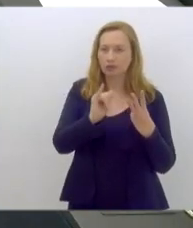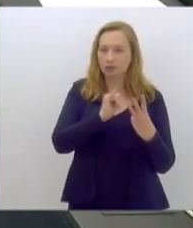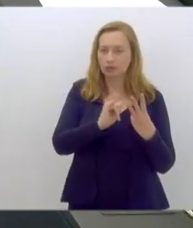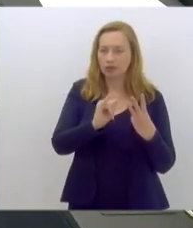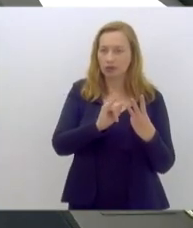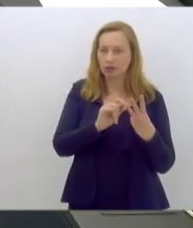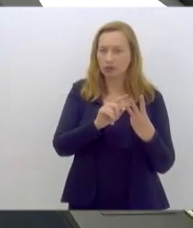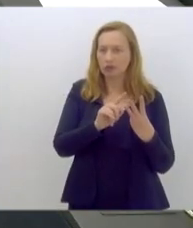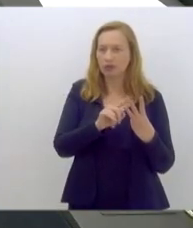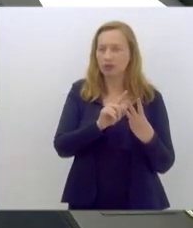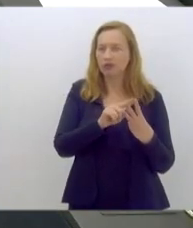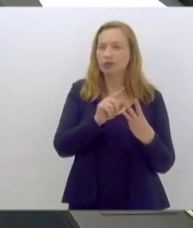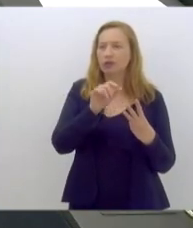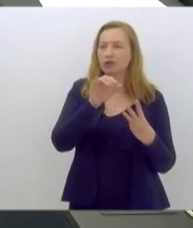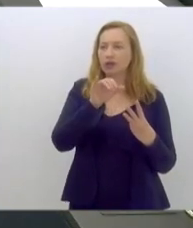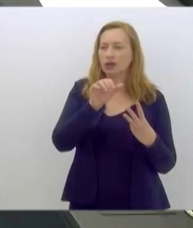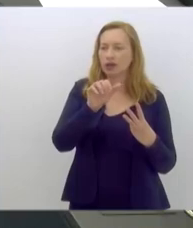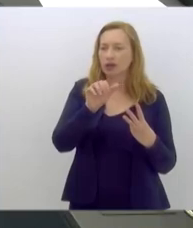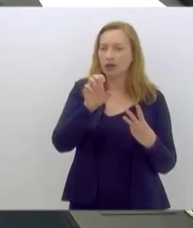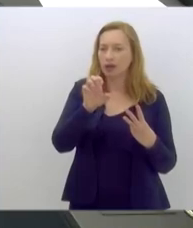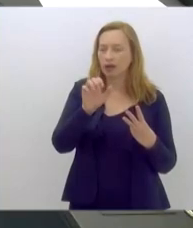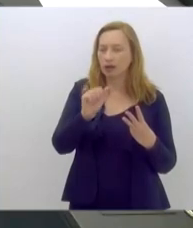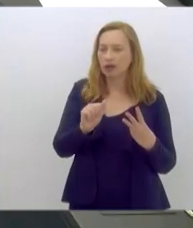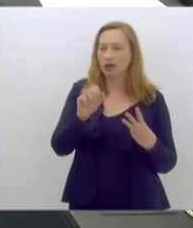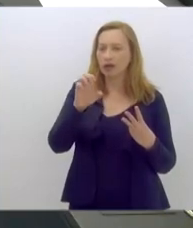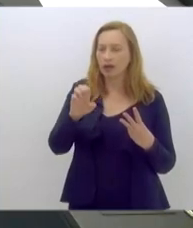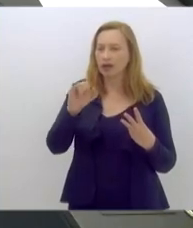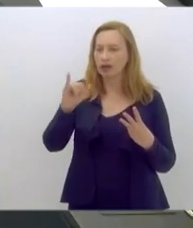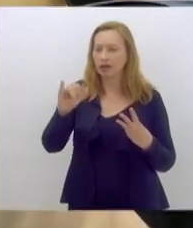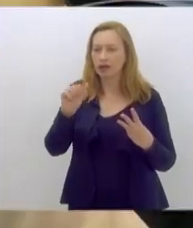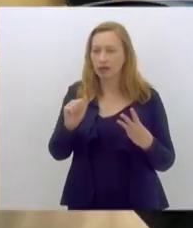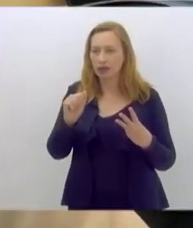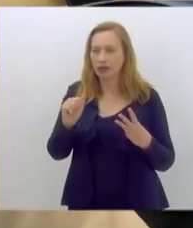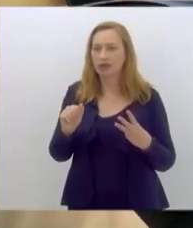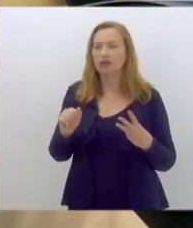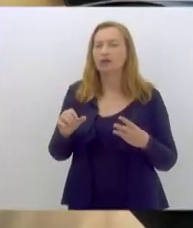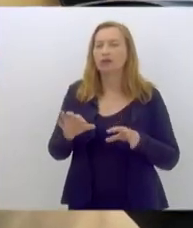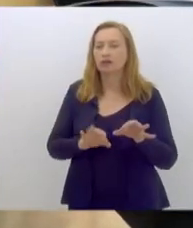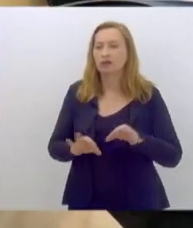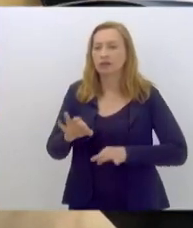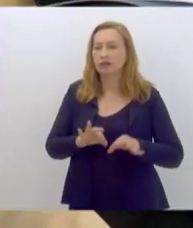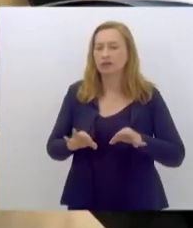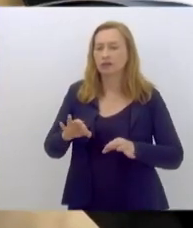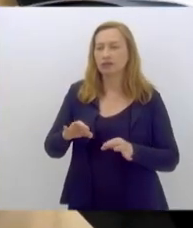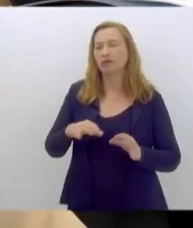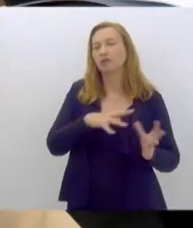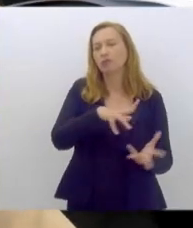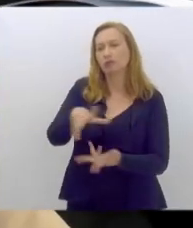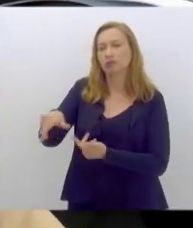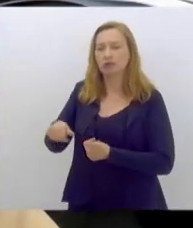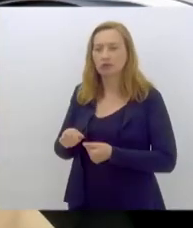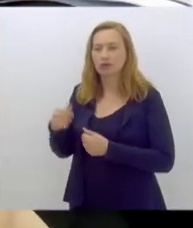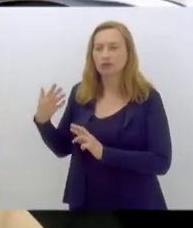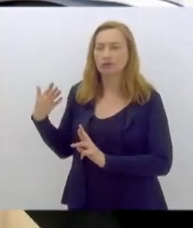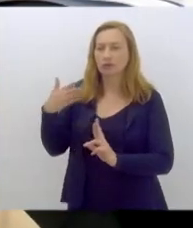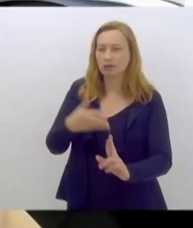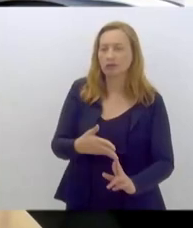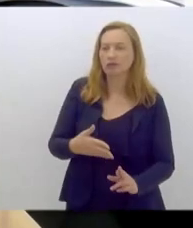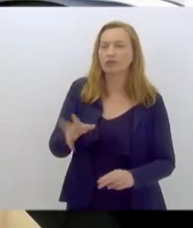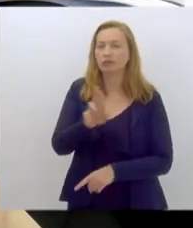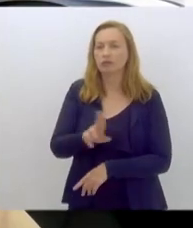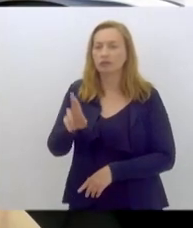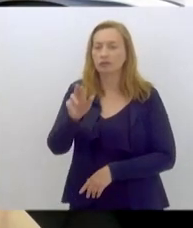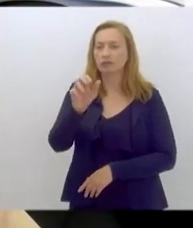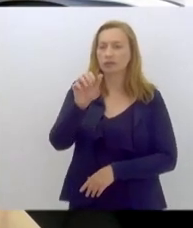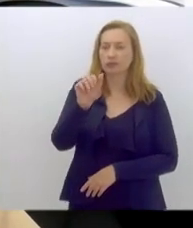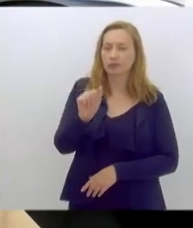através da EA que é uma Organização Mundial referência também utilizada pela anp E